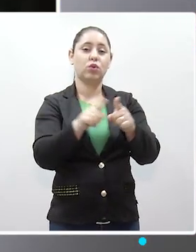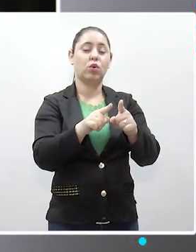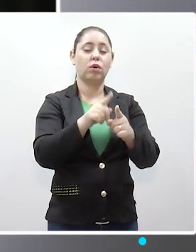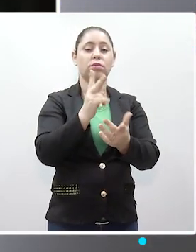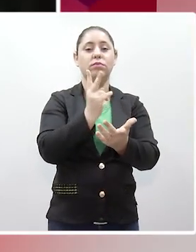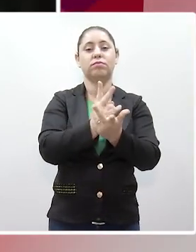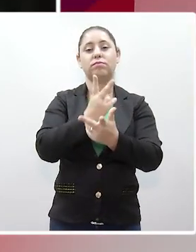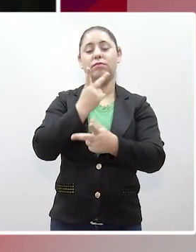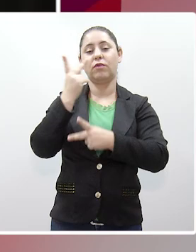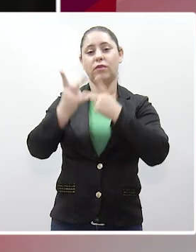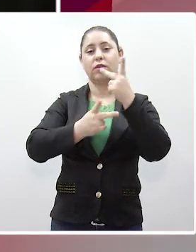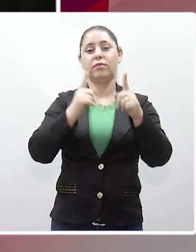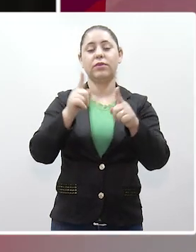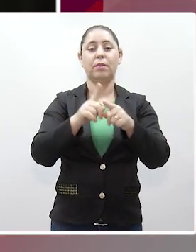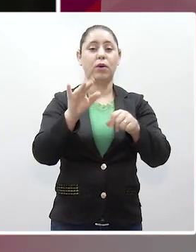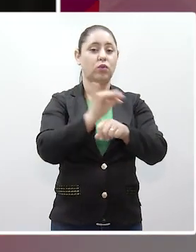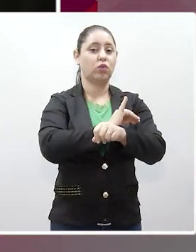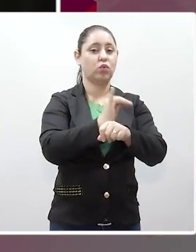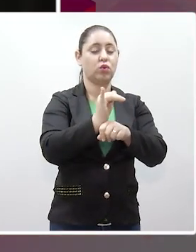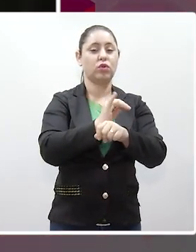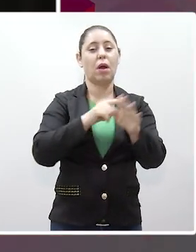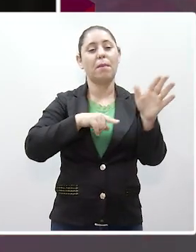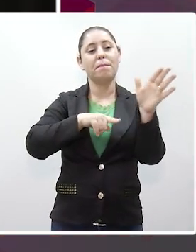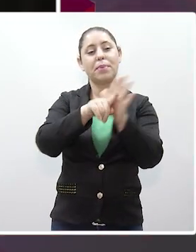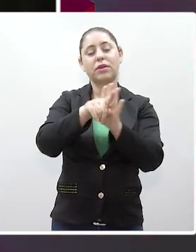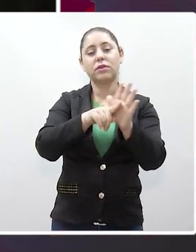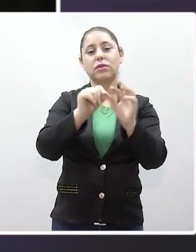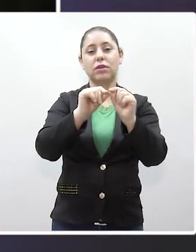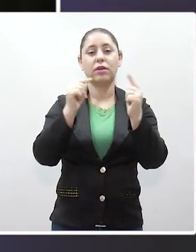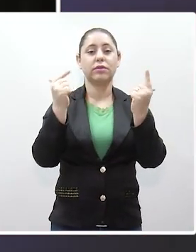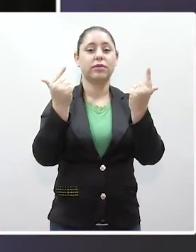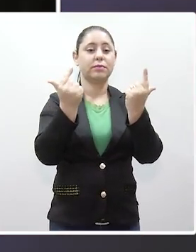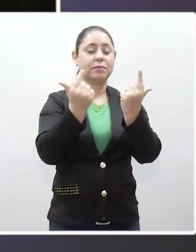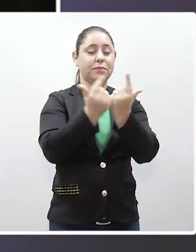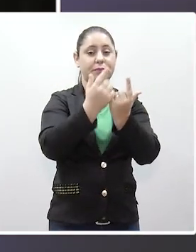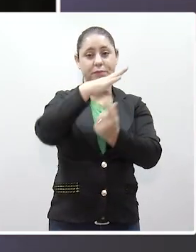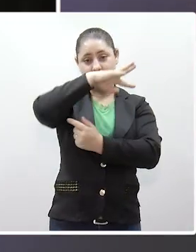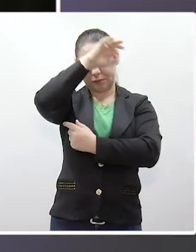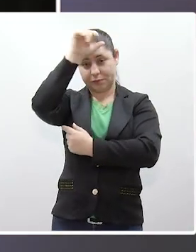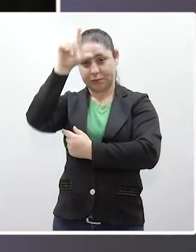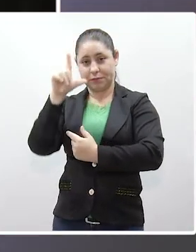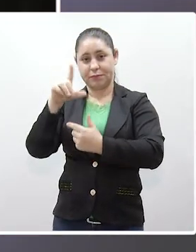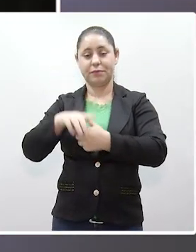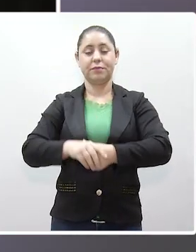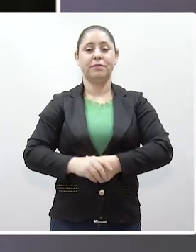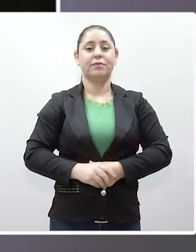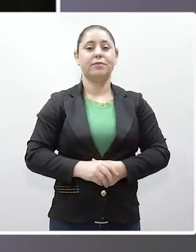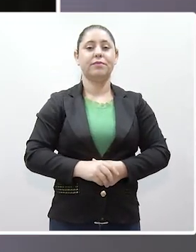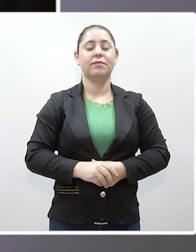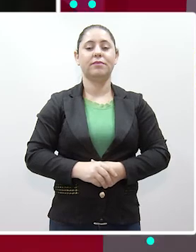como sempre falamos, estamos lá no YouTube. Basta pesquisar por Assembleia